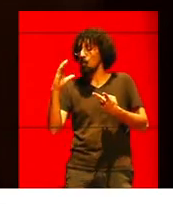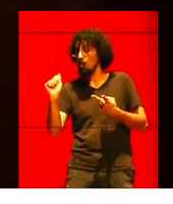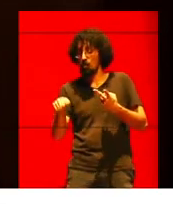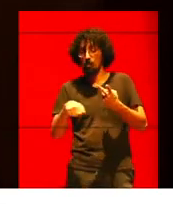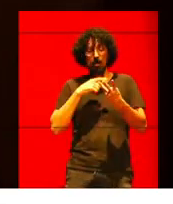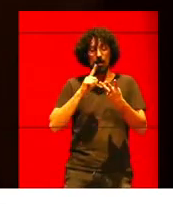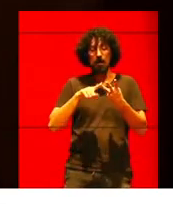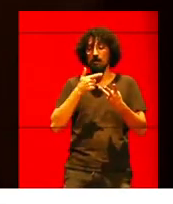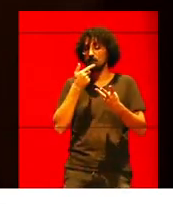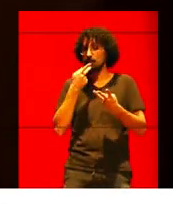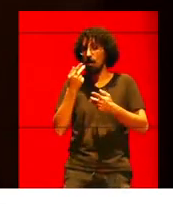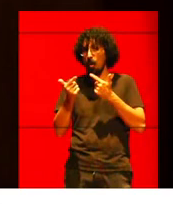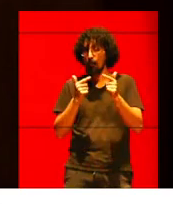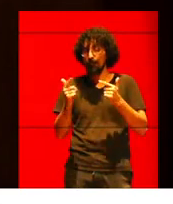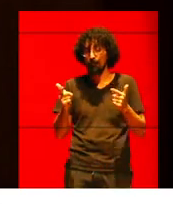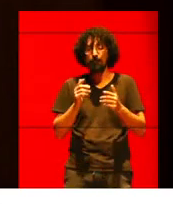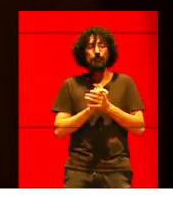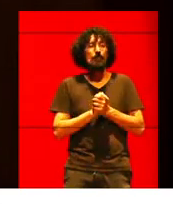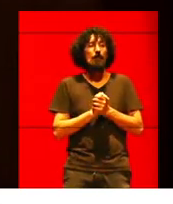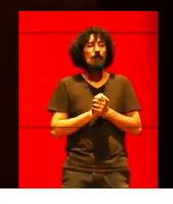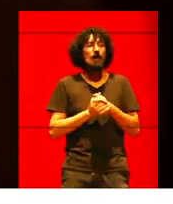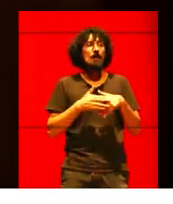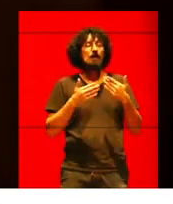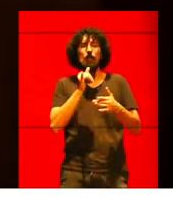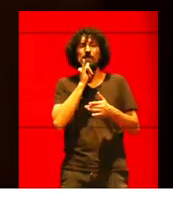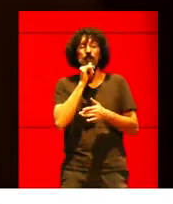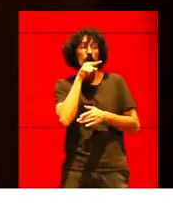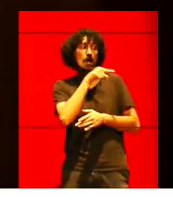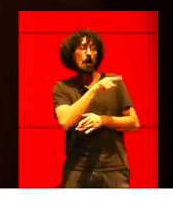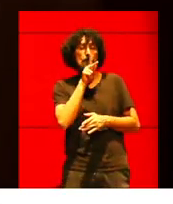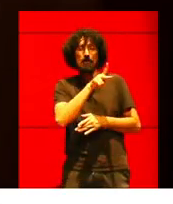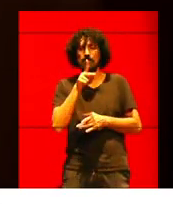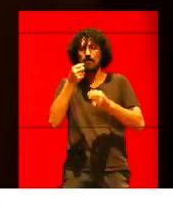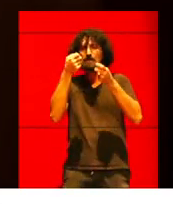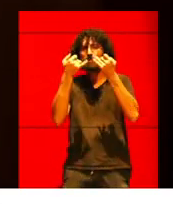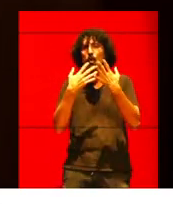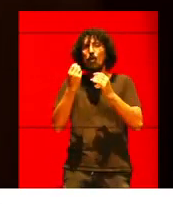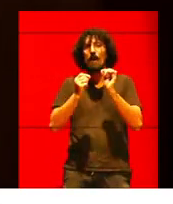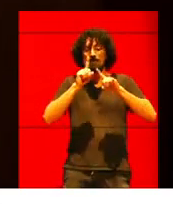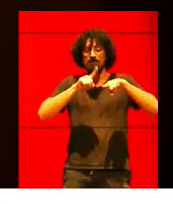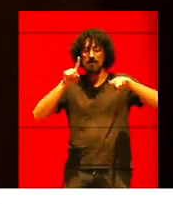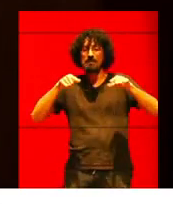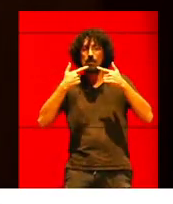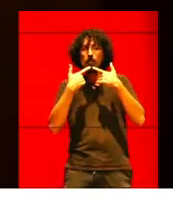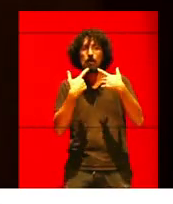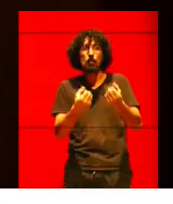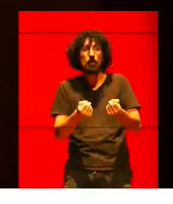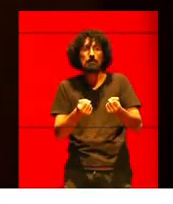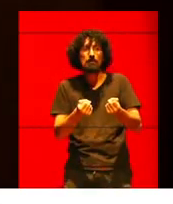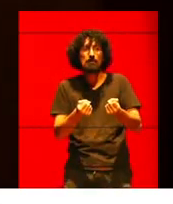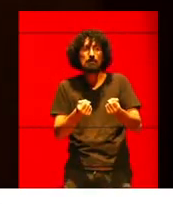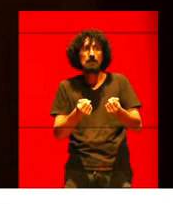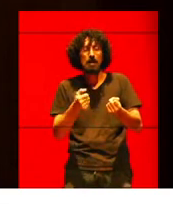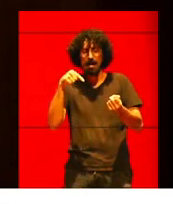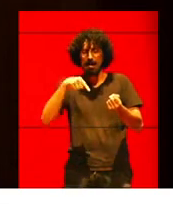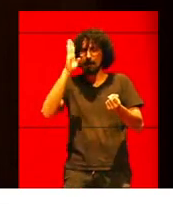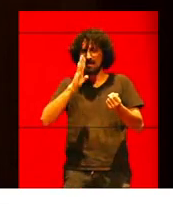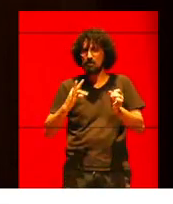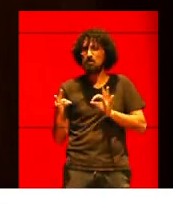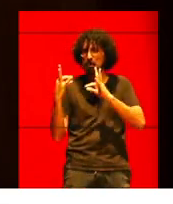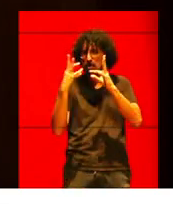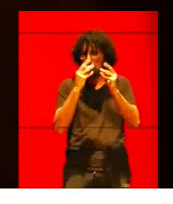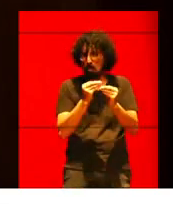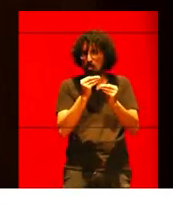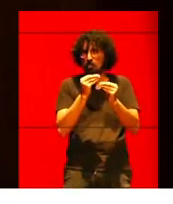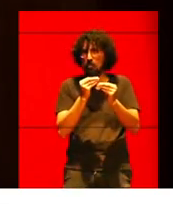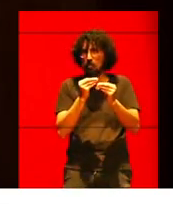linguística. No Brasil, todo mundo fala igual? Não. Eles falam porta. Ou se